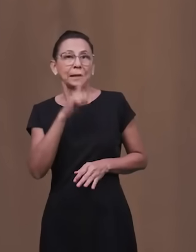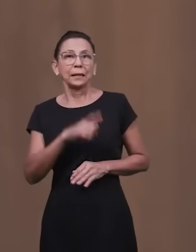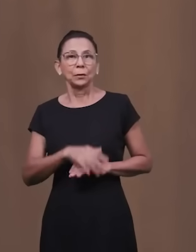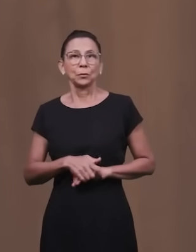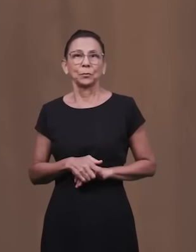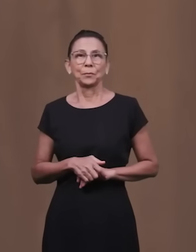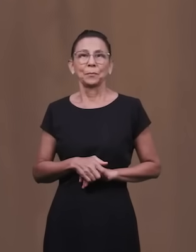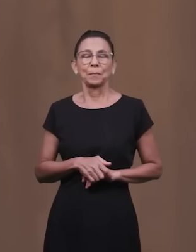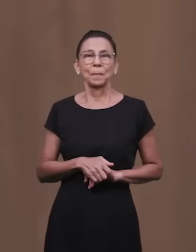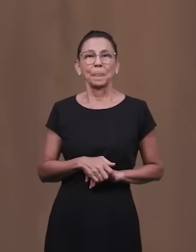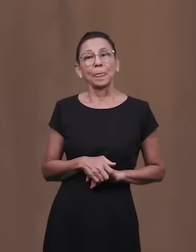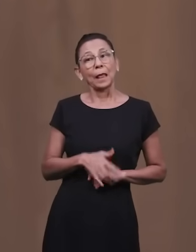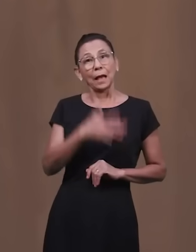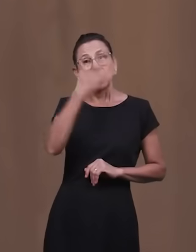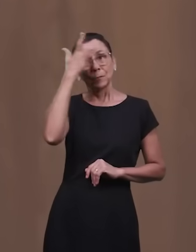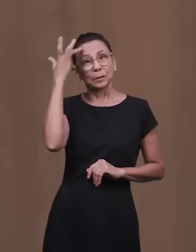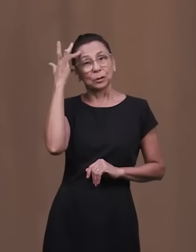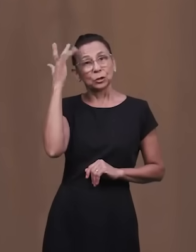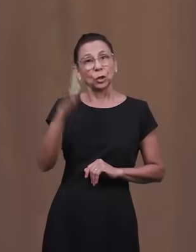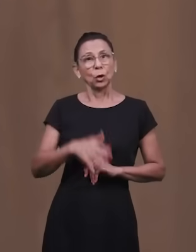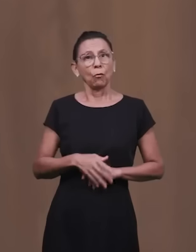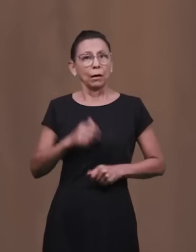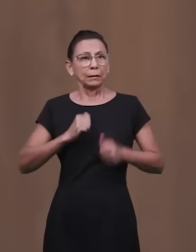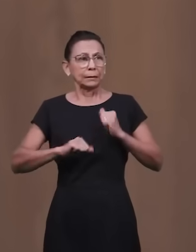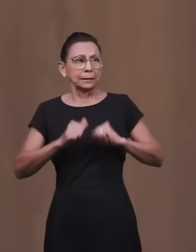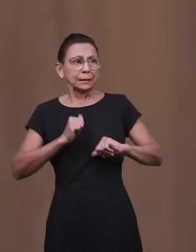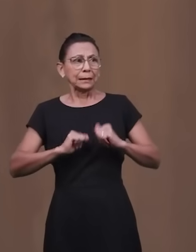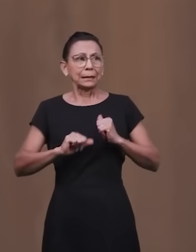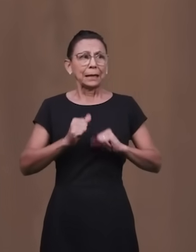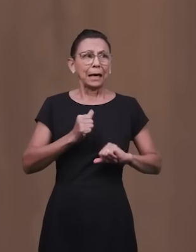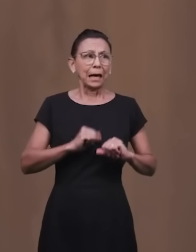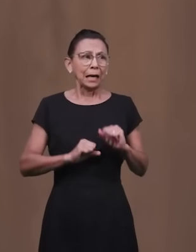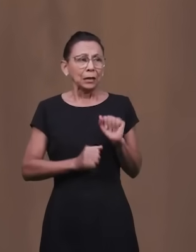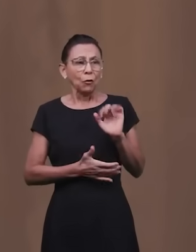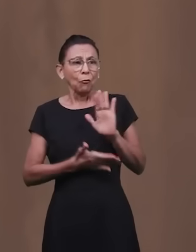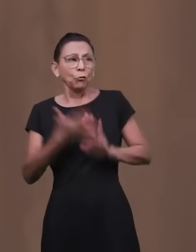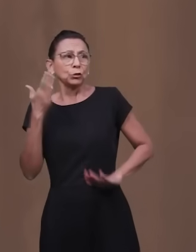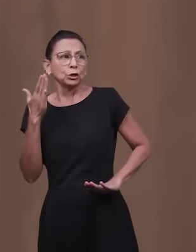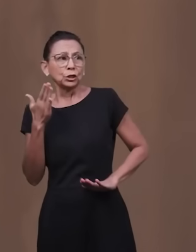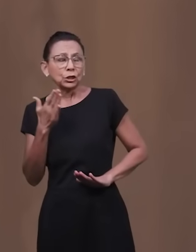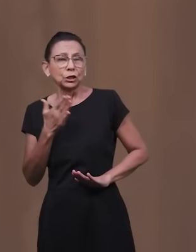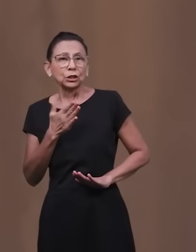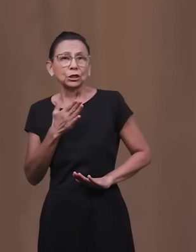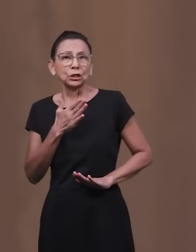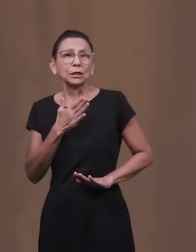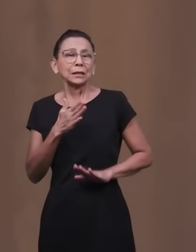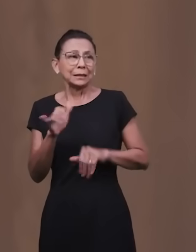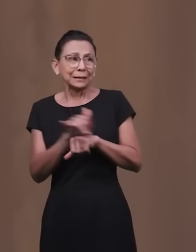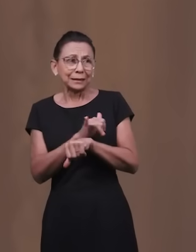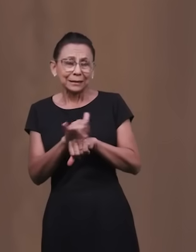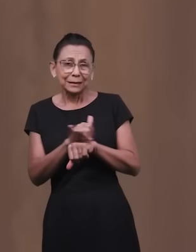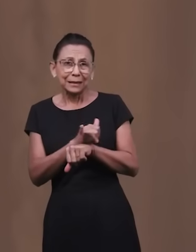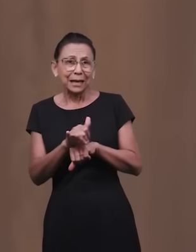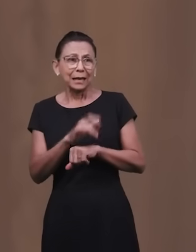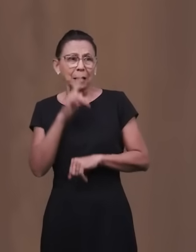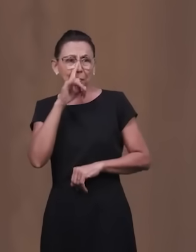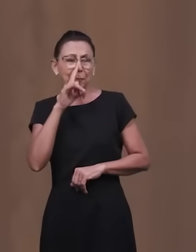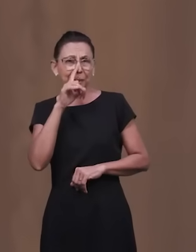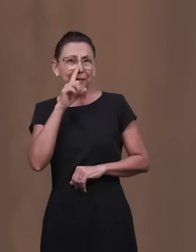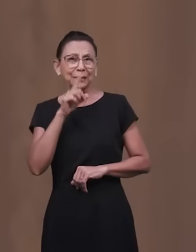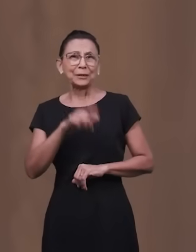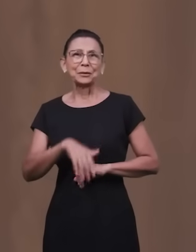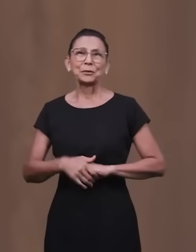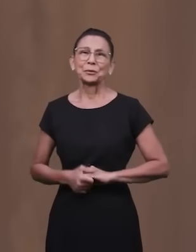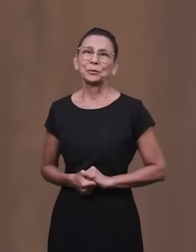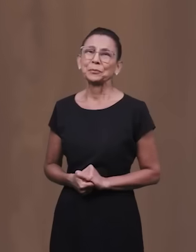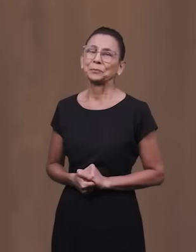se proteger ou para que ele fuja do perigo, luta ou fuga. E essas estratégias se